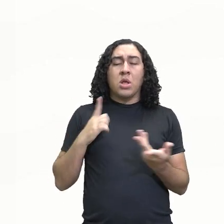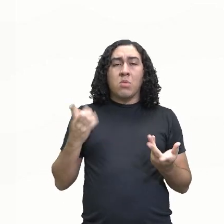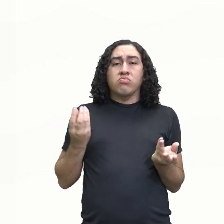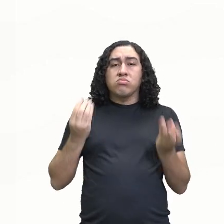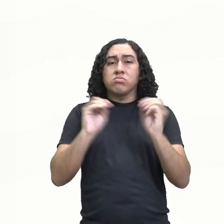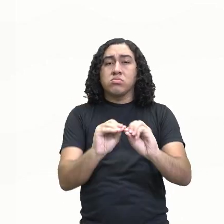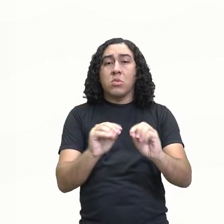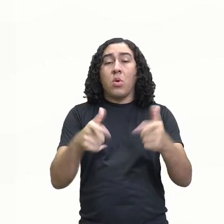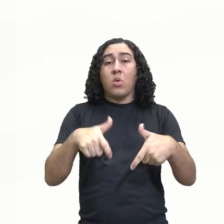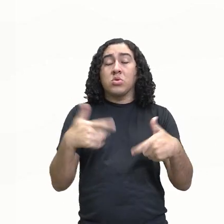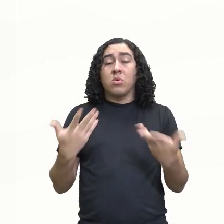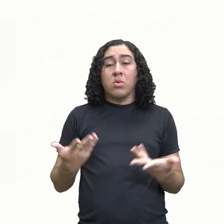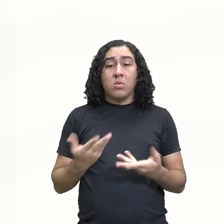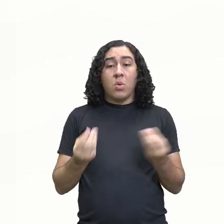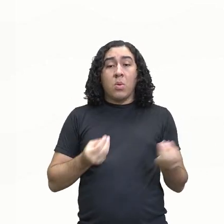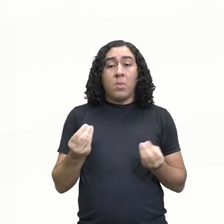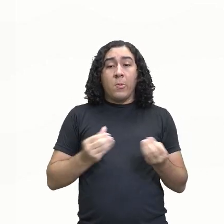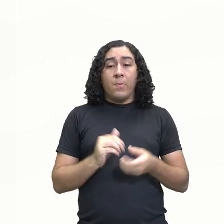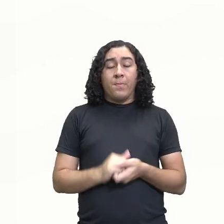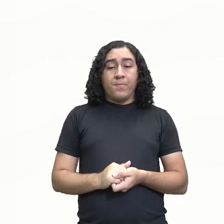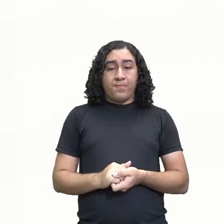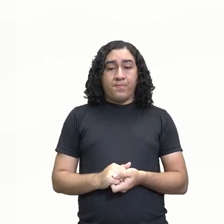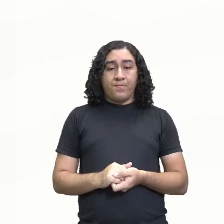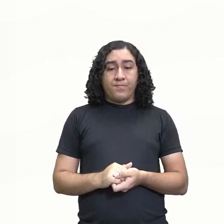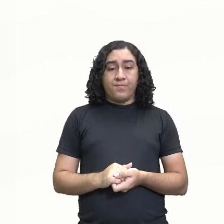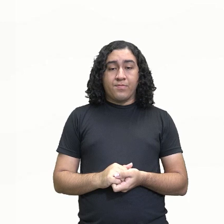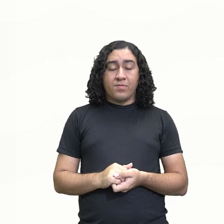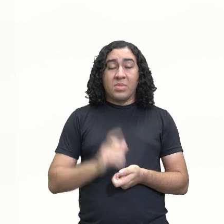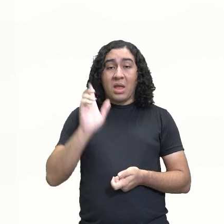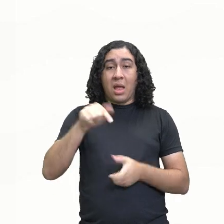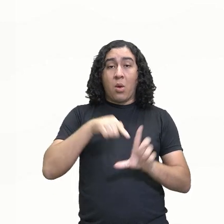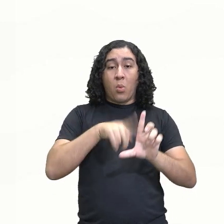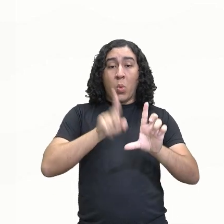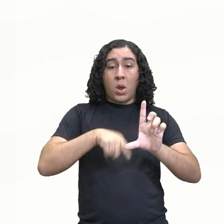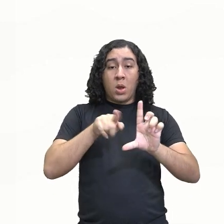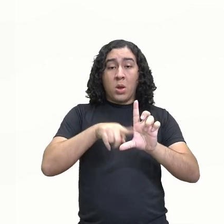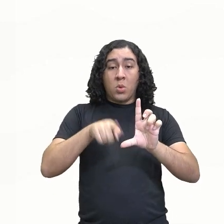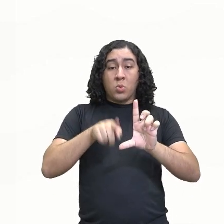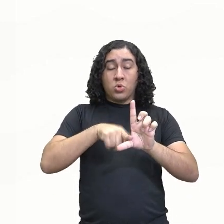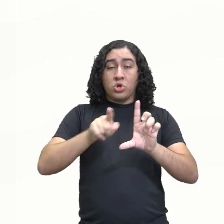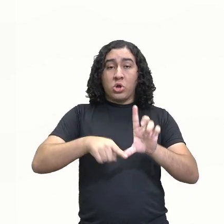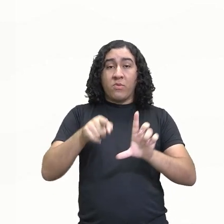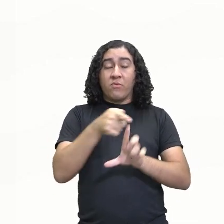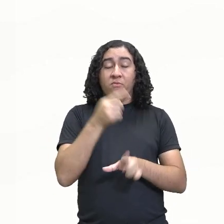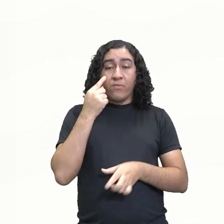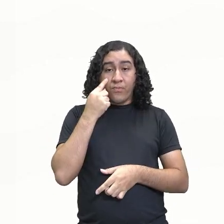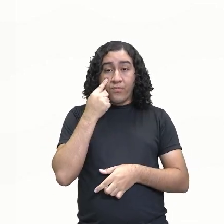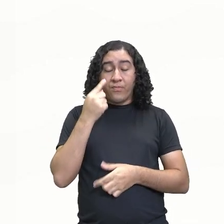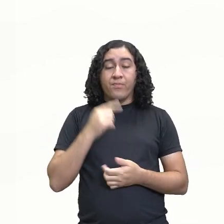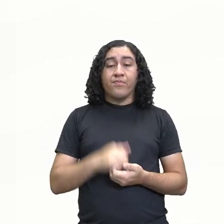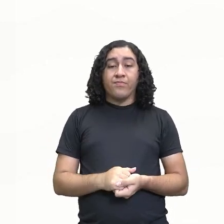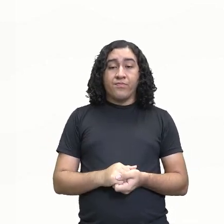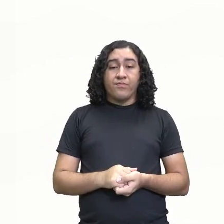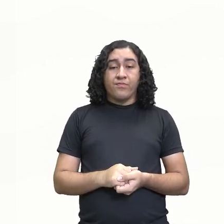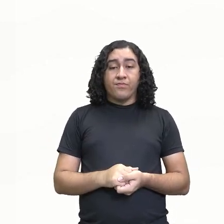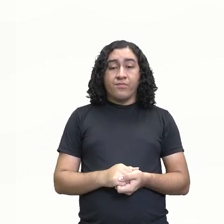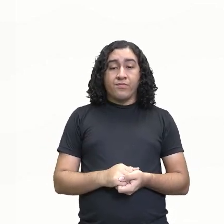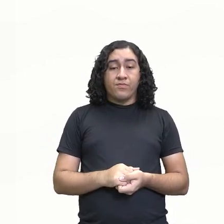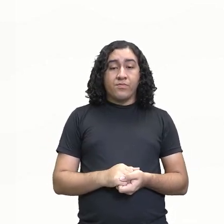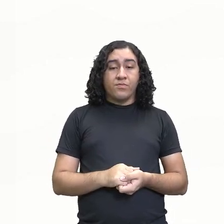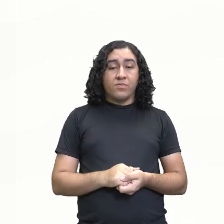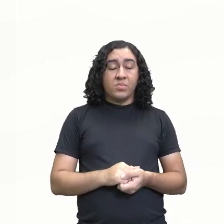colocar? Nós vamos colocar ali os nossos ângulos. E você visualiza aqui, 0π